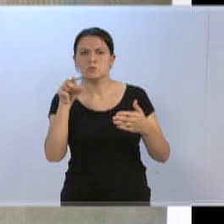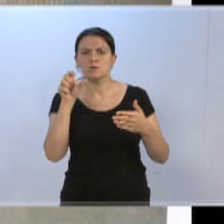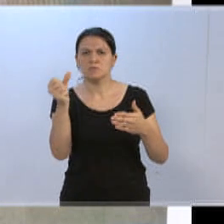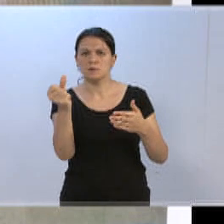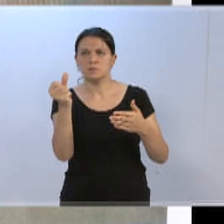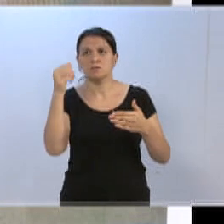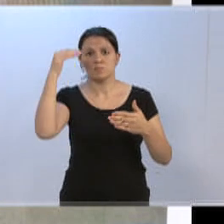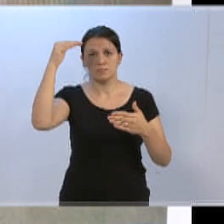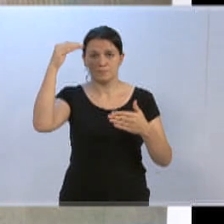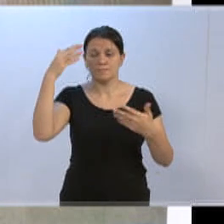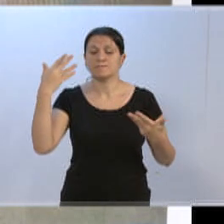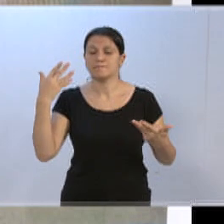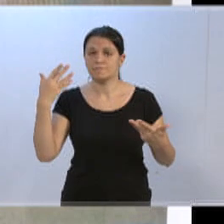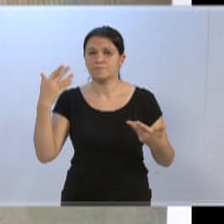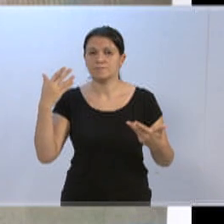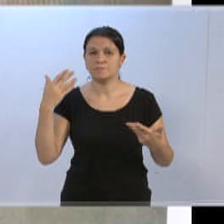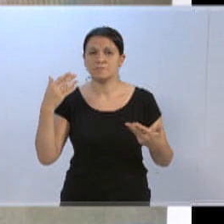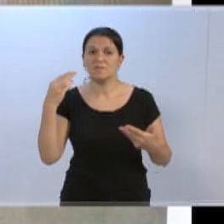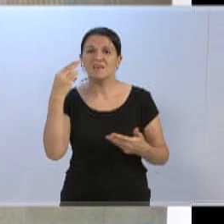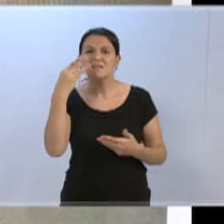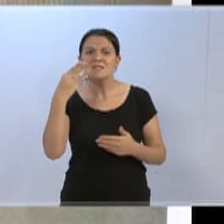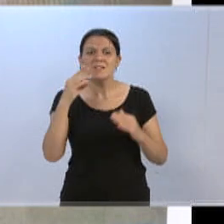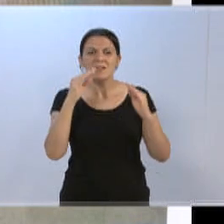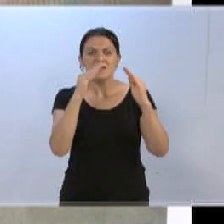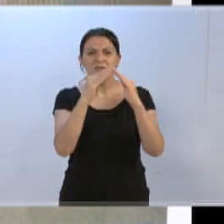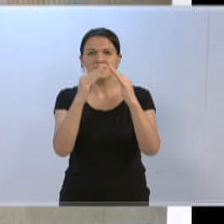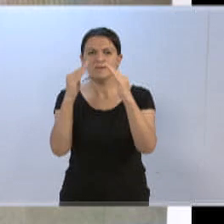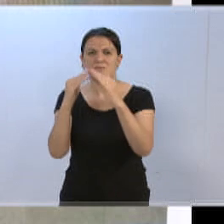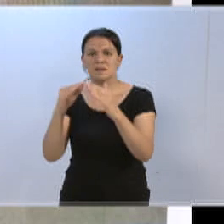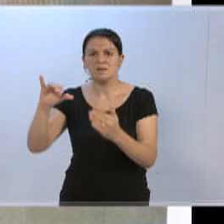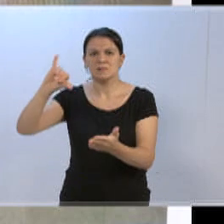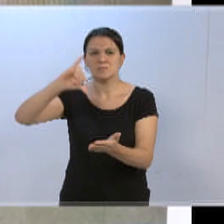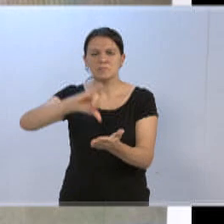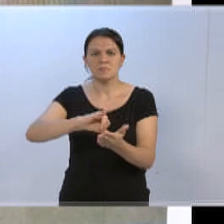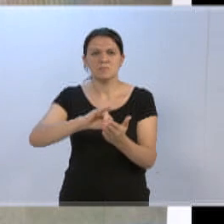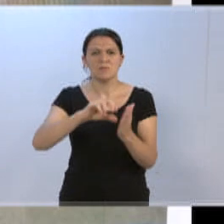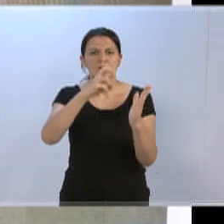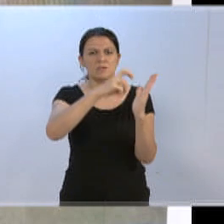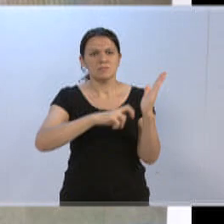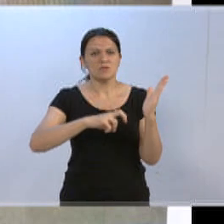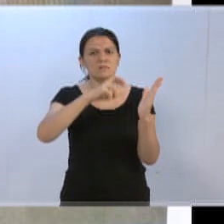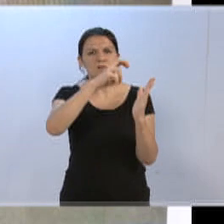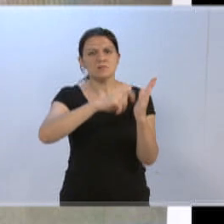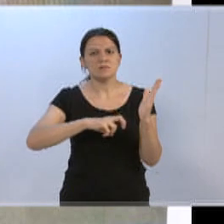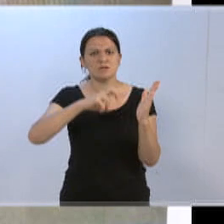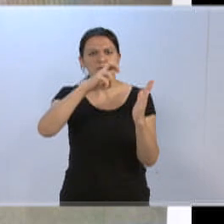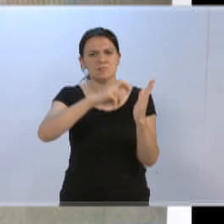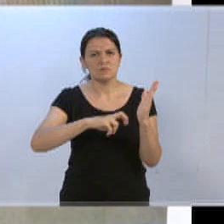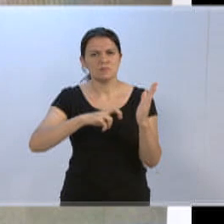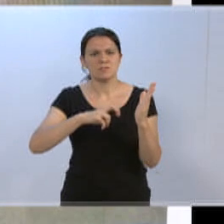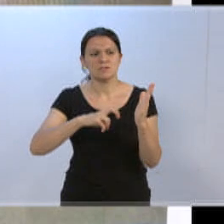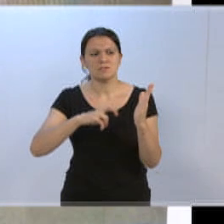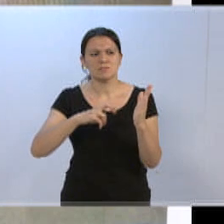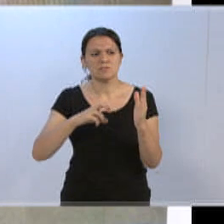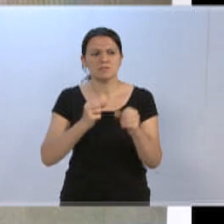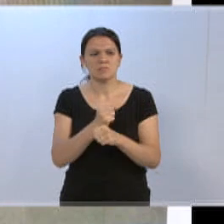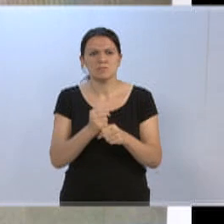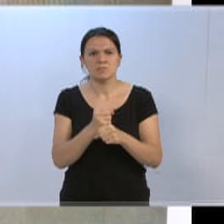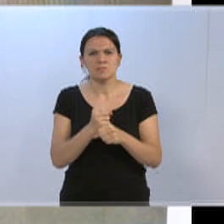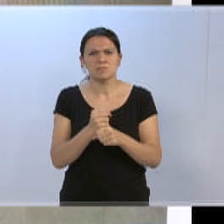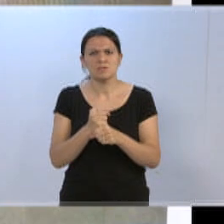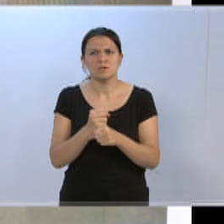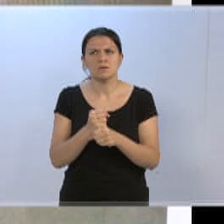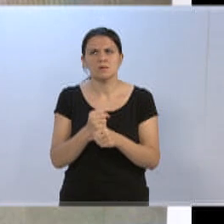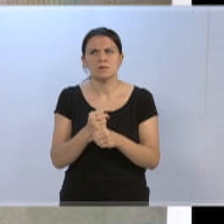cima. 3 imóveis na região central da Escola Agrícola, que são adquiridos desde 2000 para frente, quando eu era empresário da